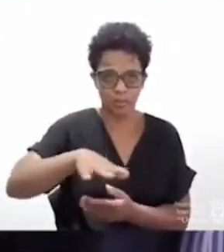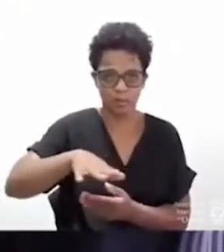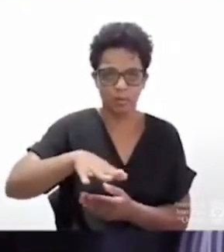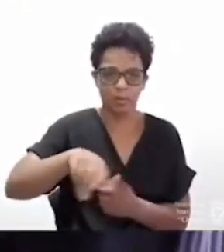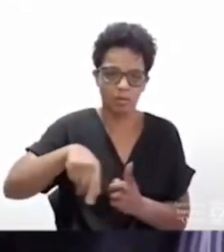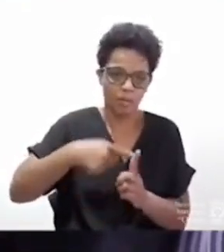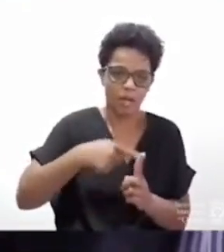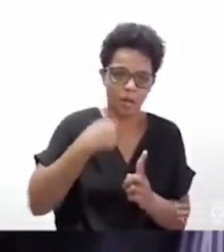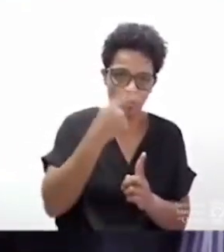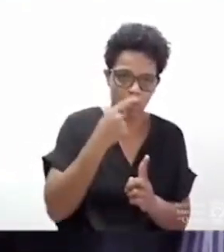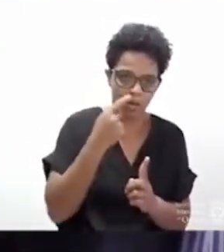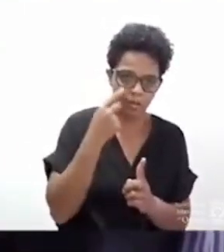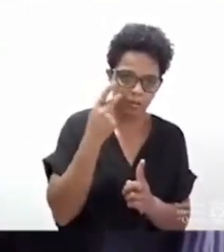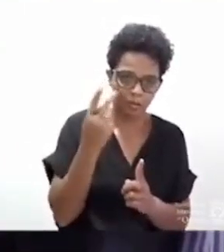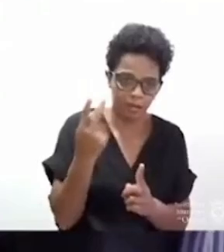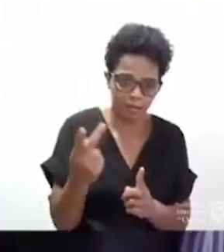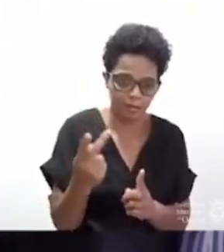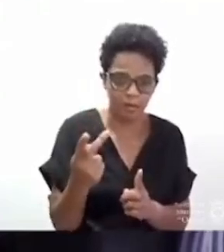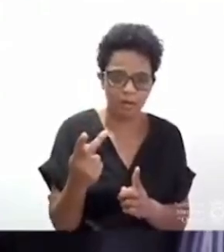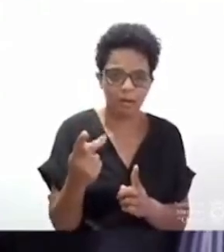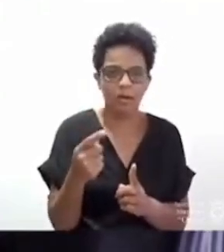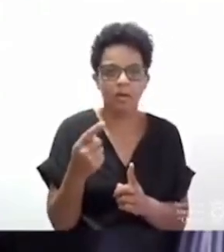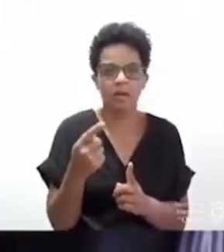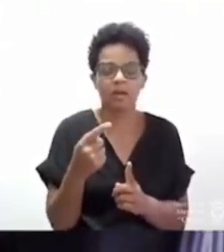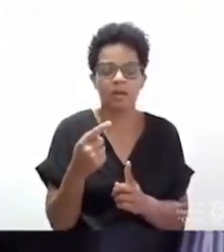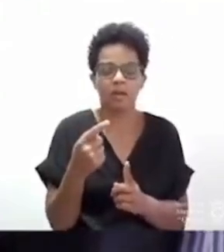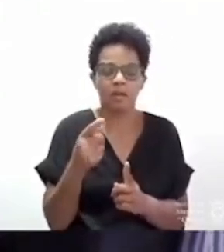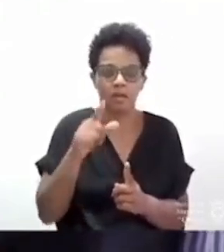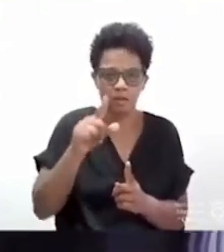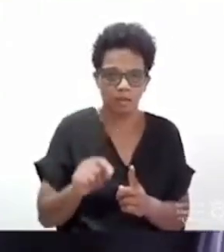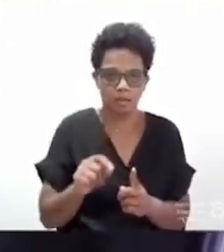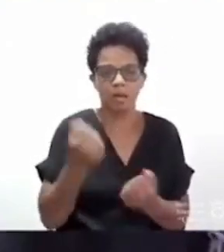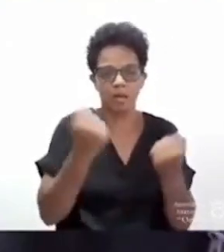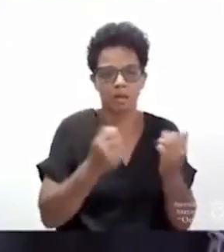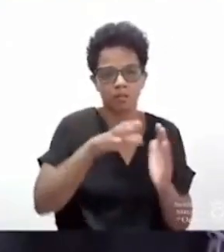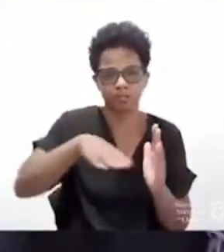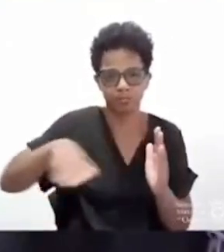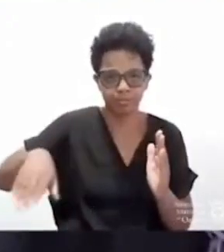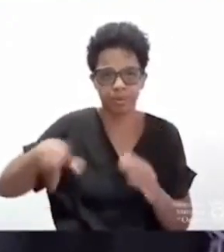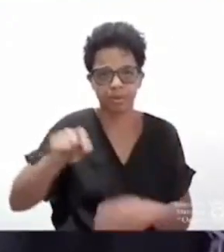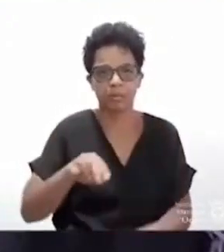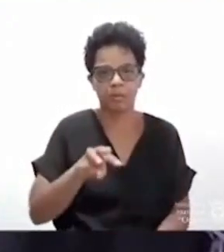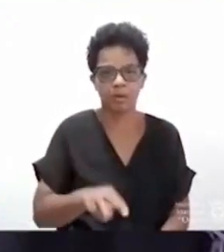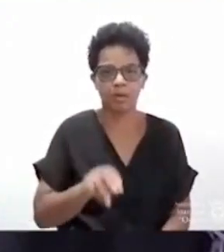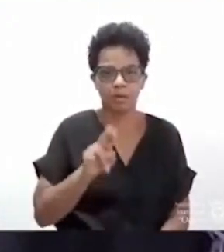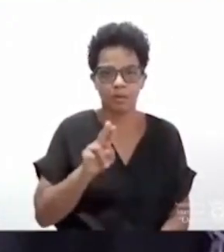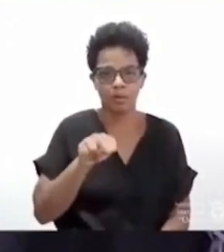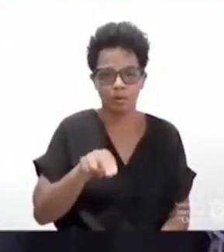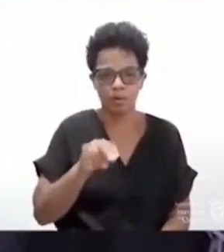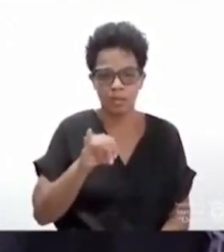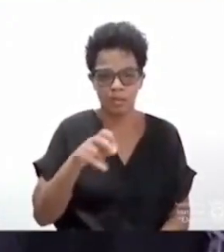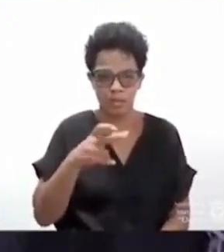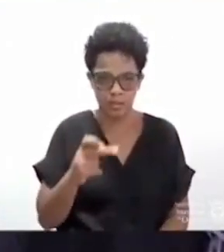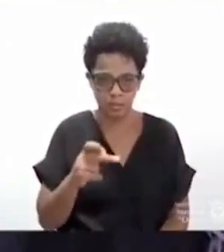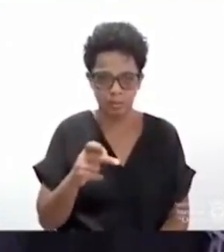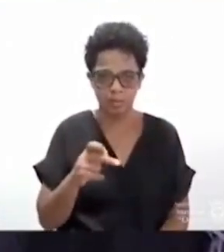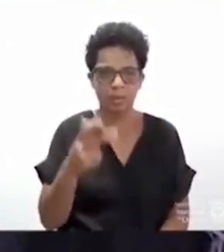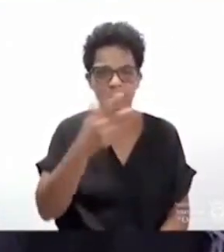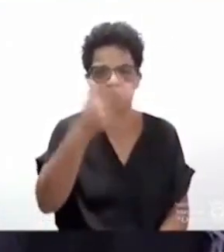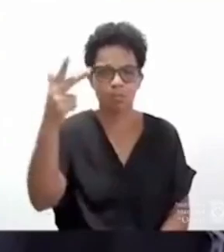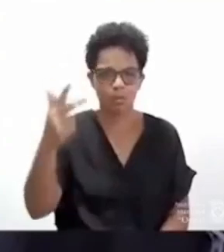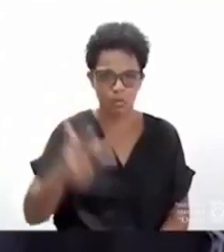Viva, Parques Tejo e município, que é a 100%,